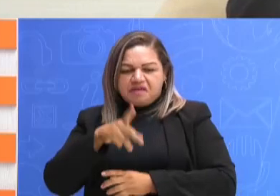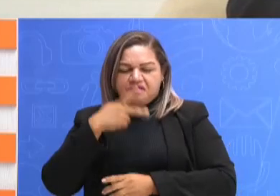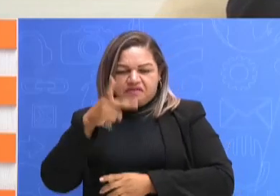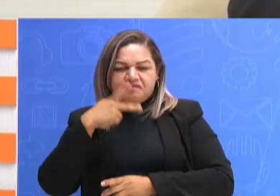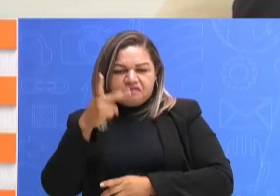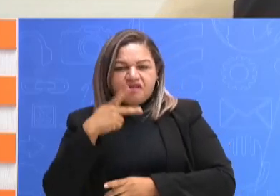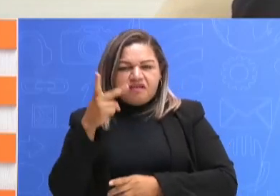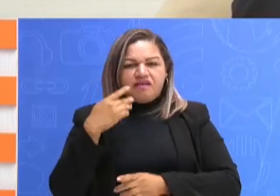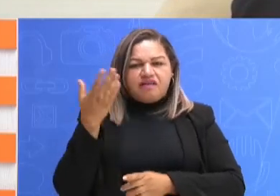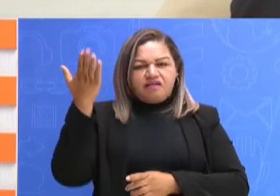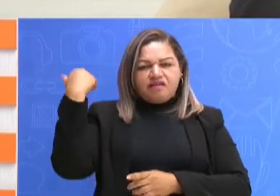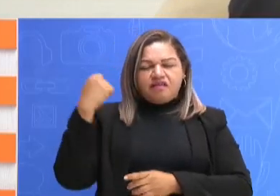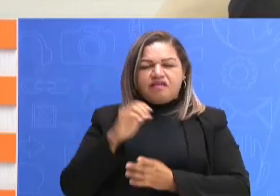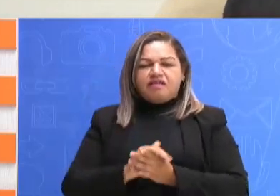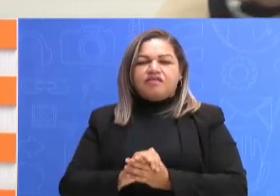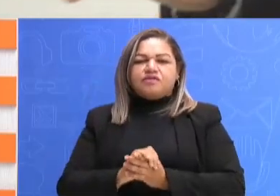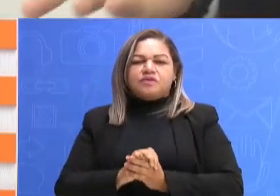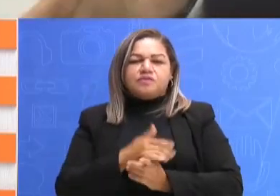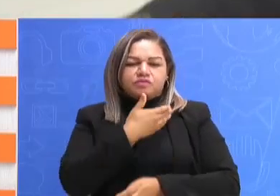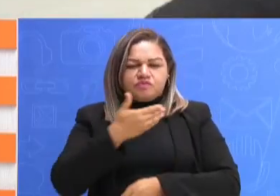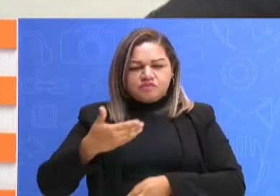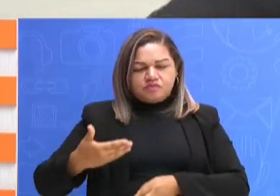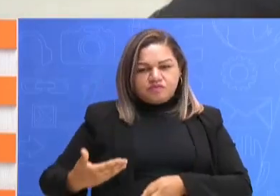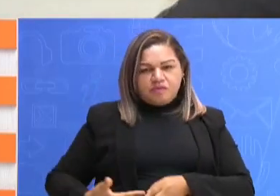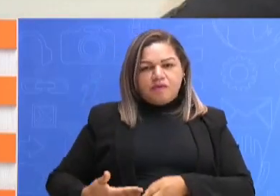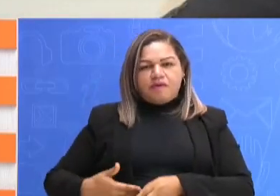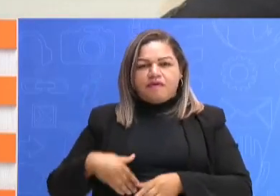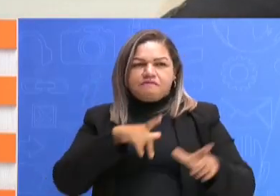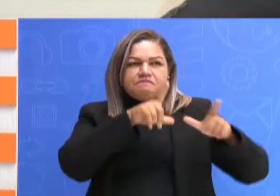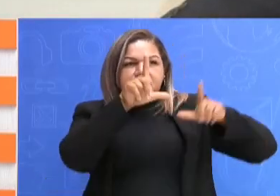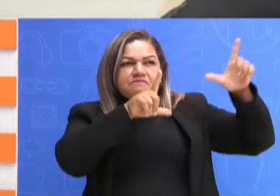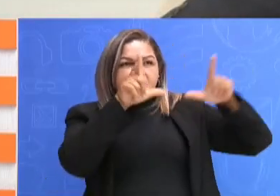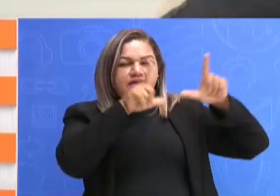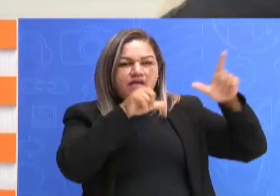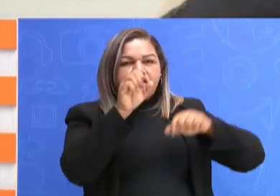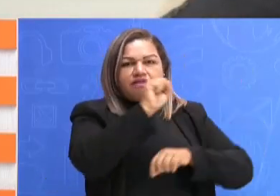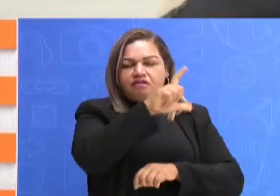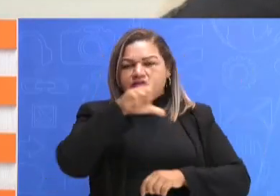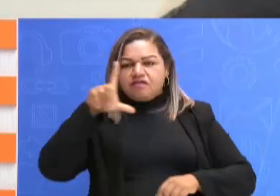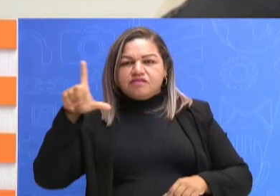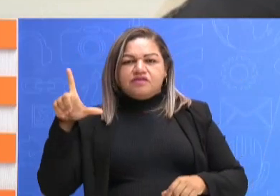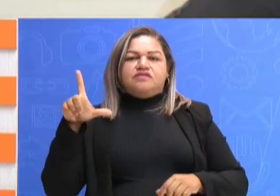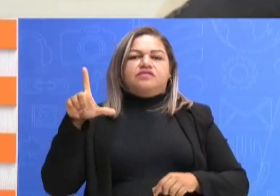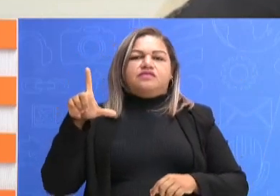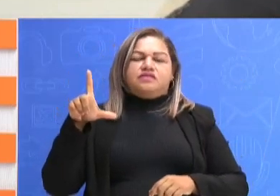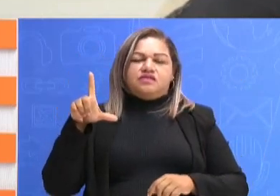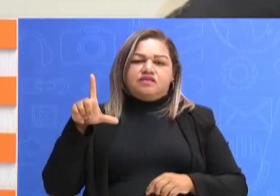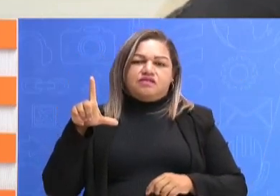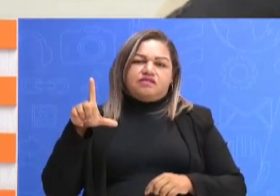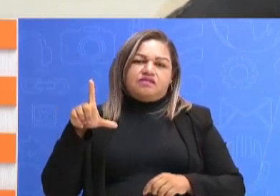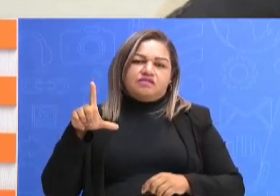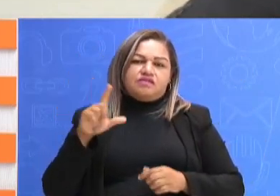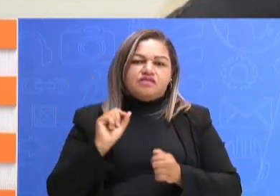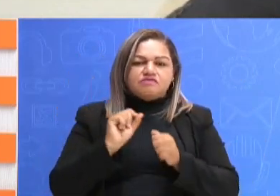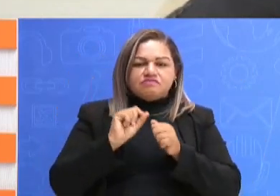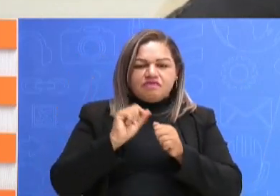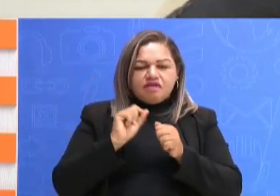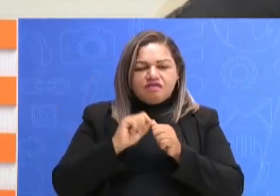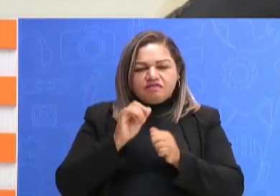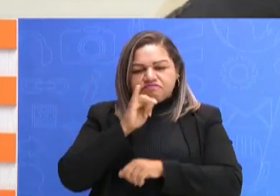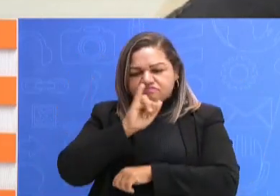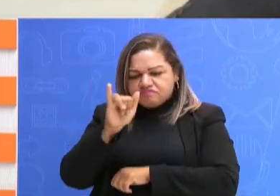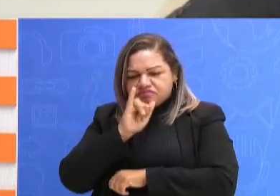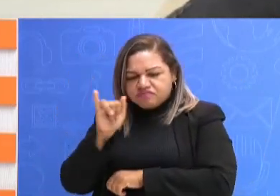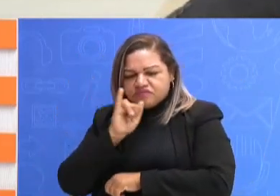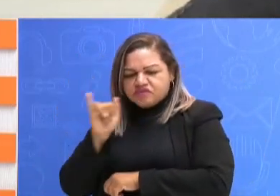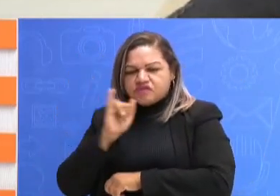José Reinaldo Tavares, né, que em um grande programa de TV na capital maranhense, São Luís, fez um comentário